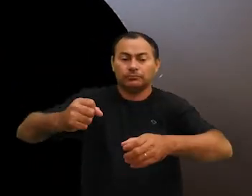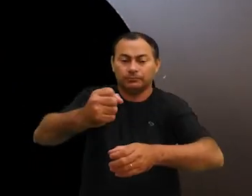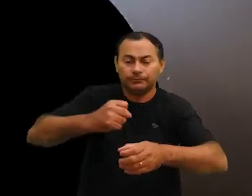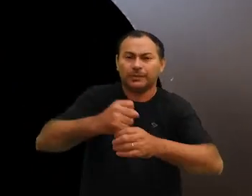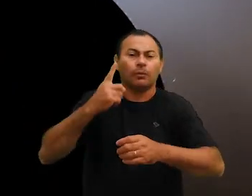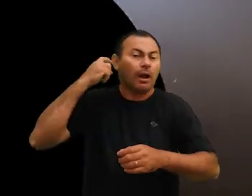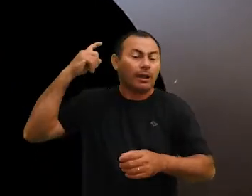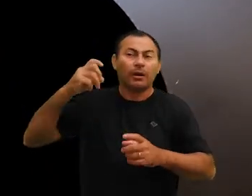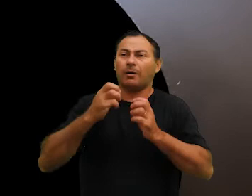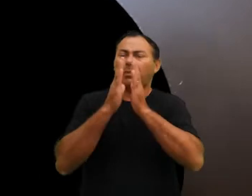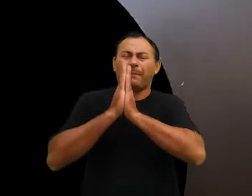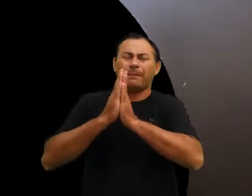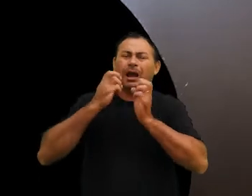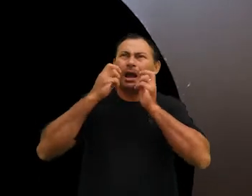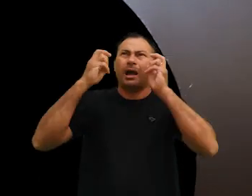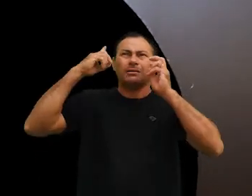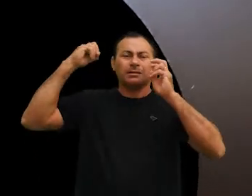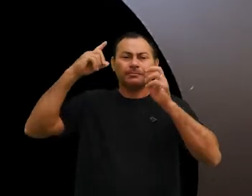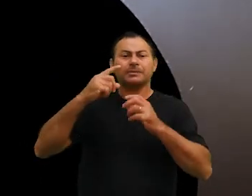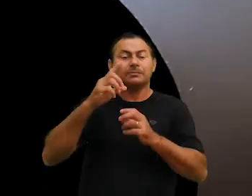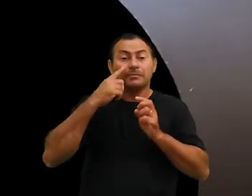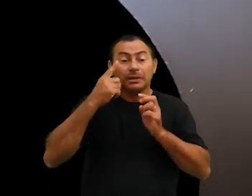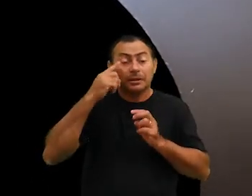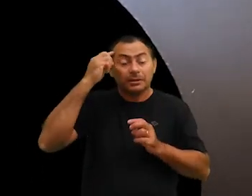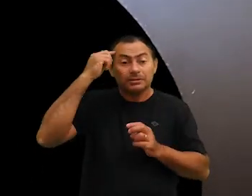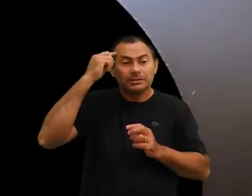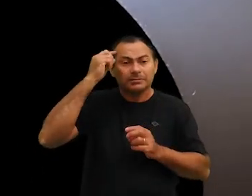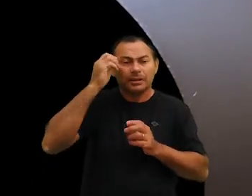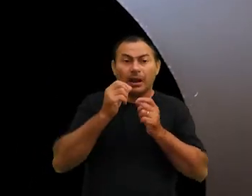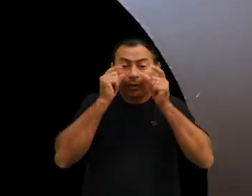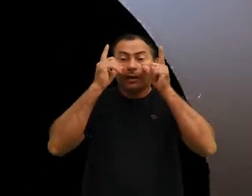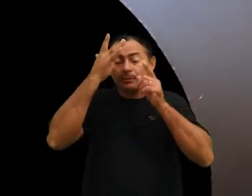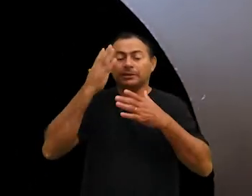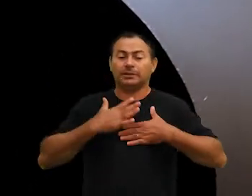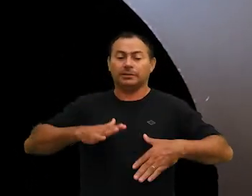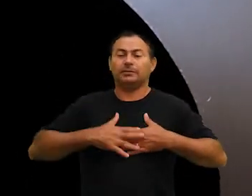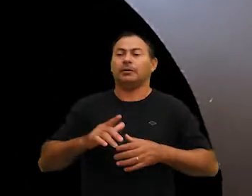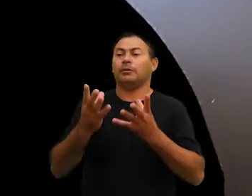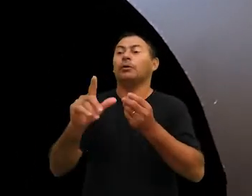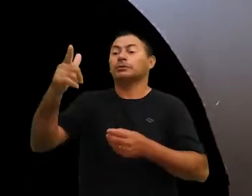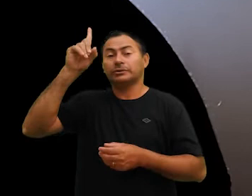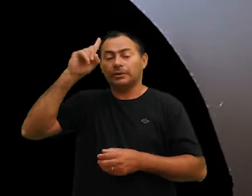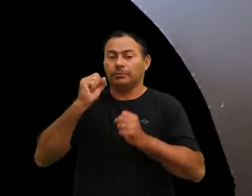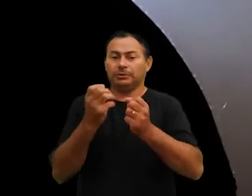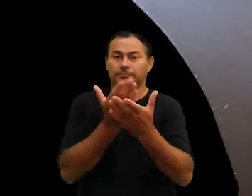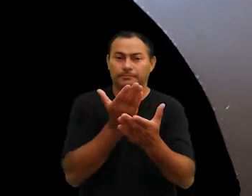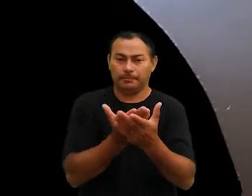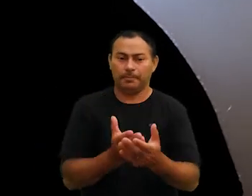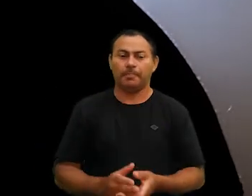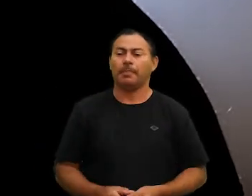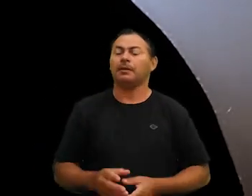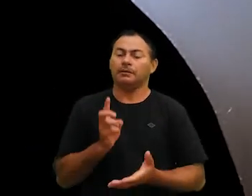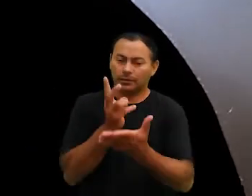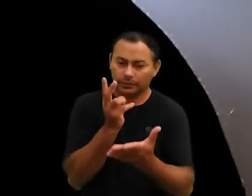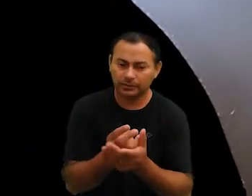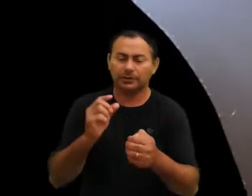com o eco, e a gente ficava pensando que era especialmente para acordar aqueles que queriam descansar para no outro dia poder estudar.